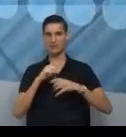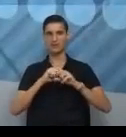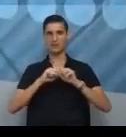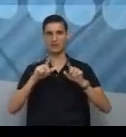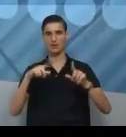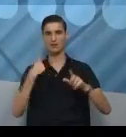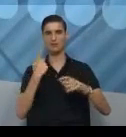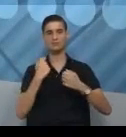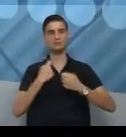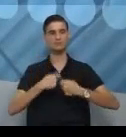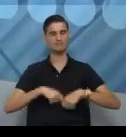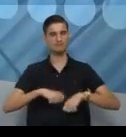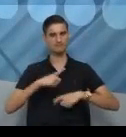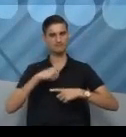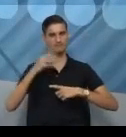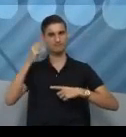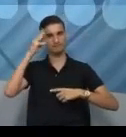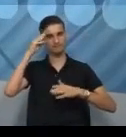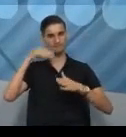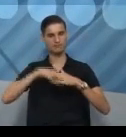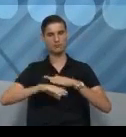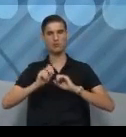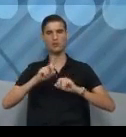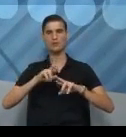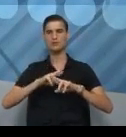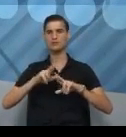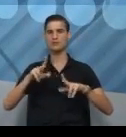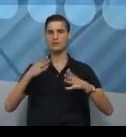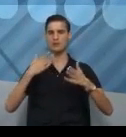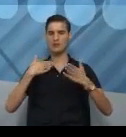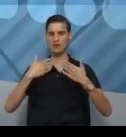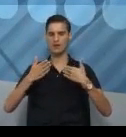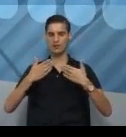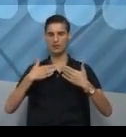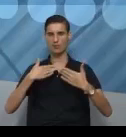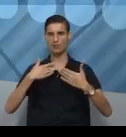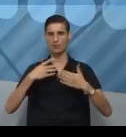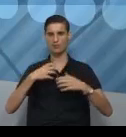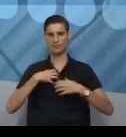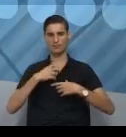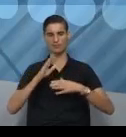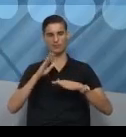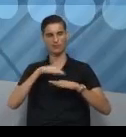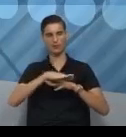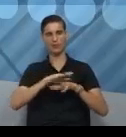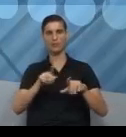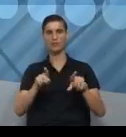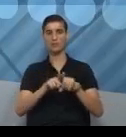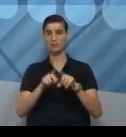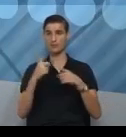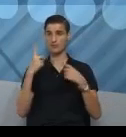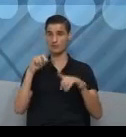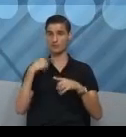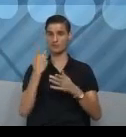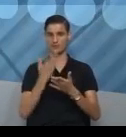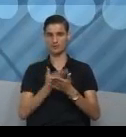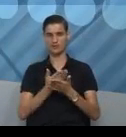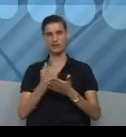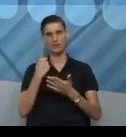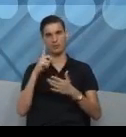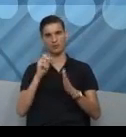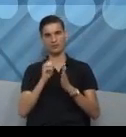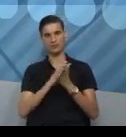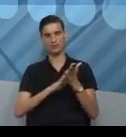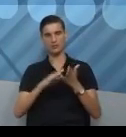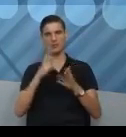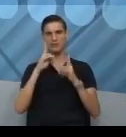você. A gente precisa ter em mente qual é a diferença da equação do calor, da equação da onda, e mais no fim da nossa aula, na última